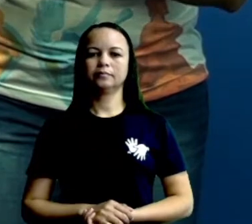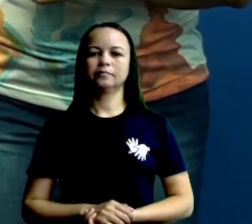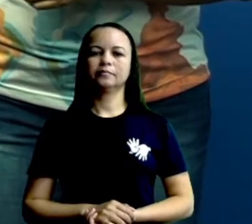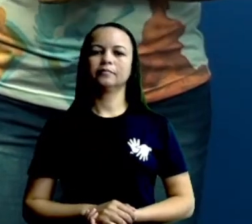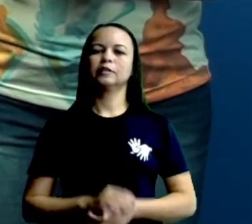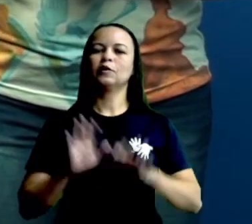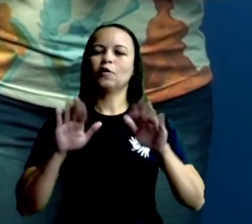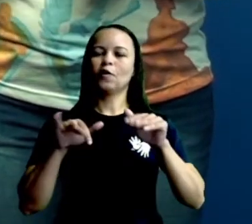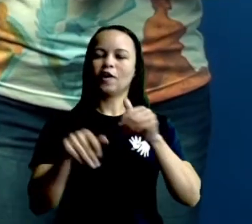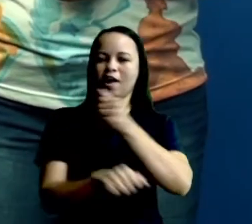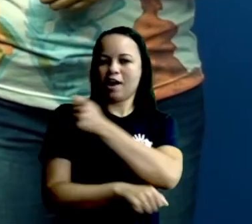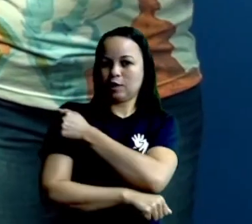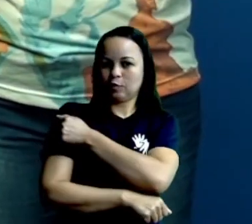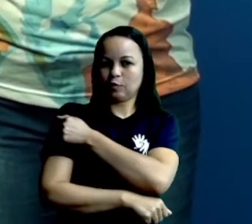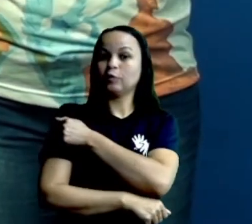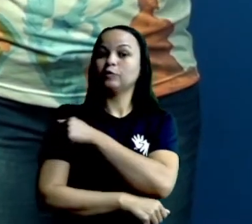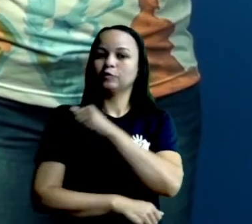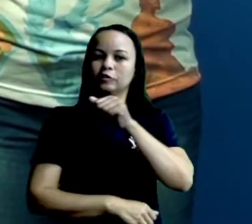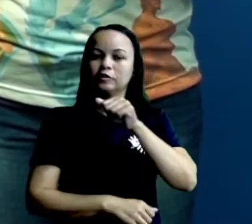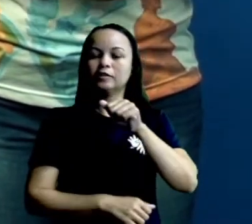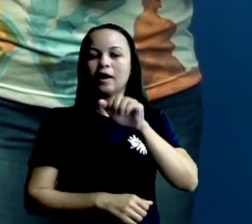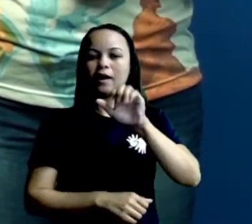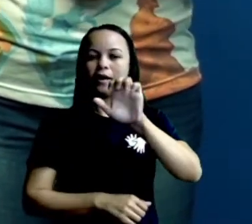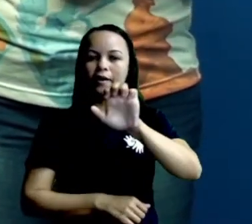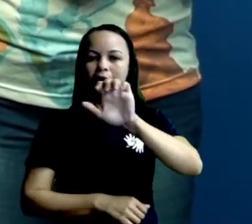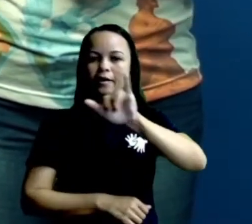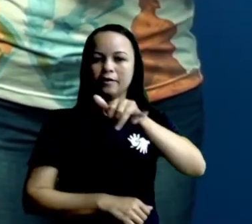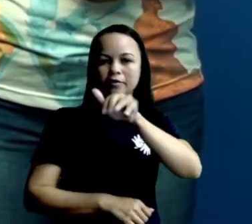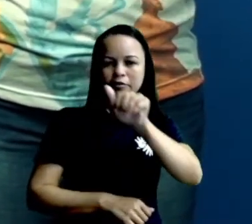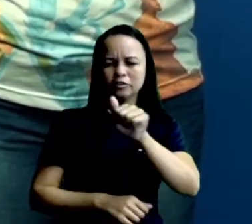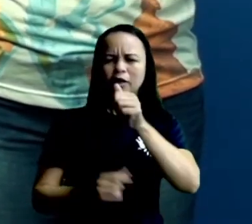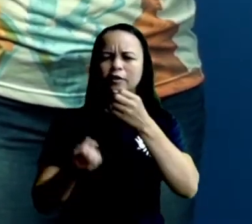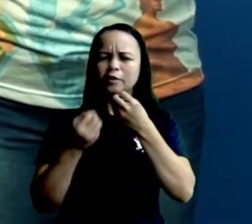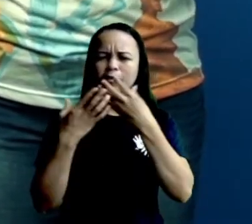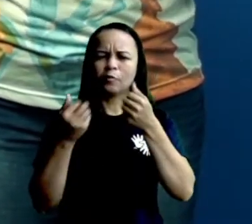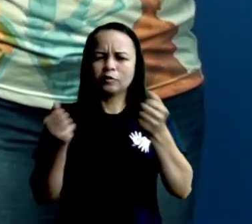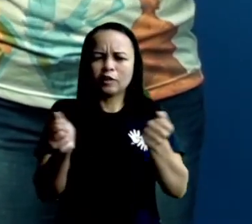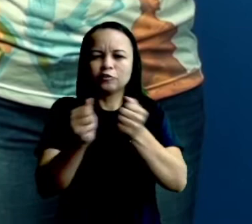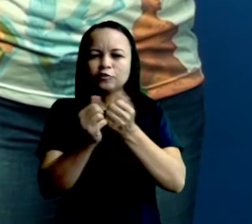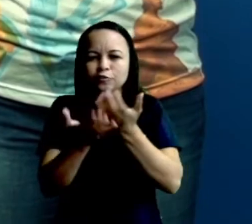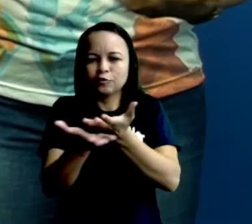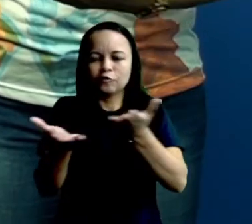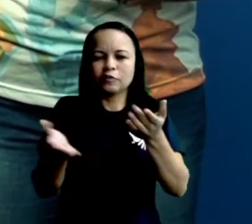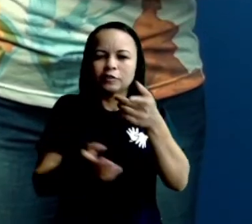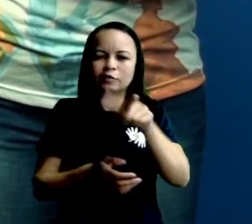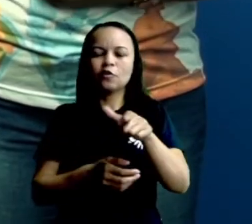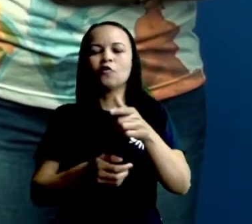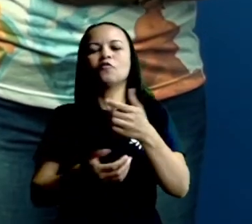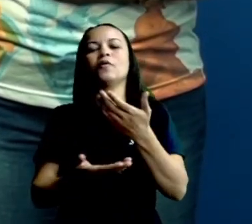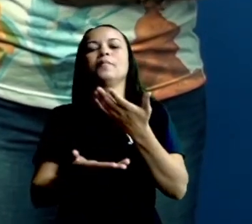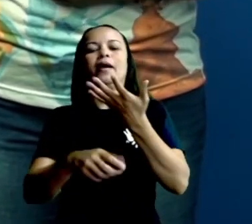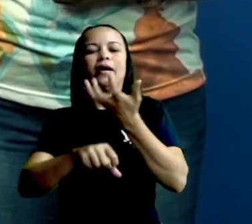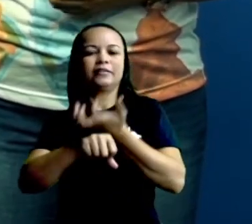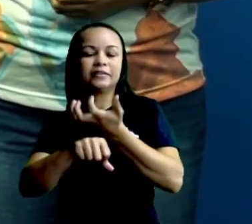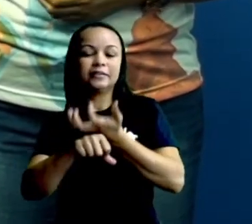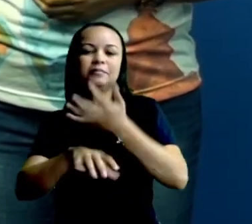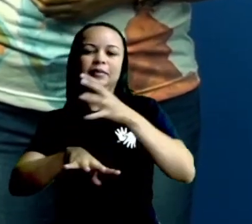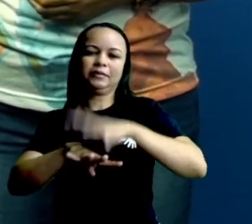aí, turma da EJA, tudo bom? Que bom estar aqui mais uma vez com vocês para mais uma aula